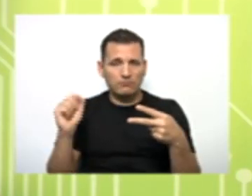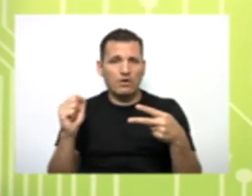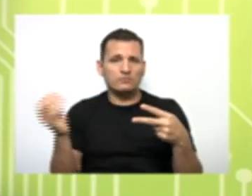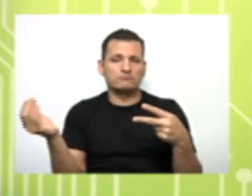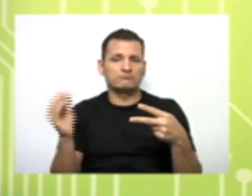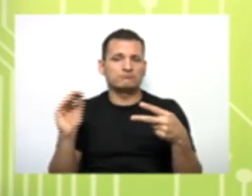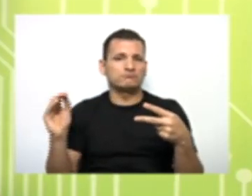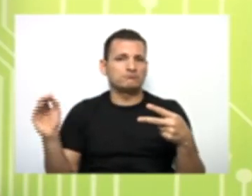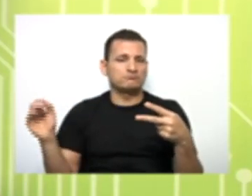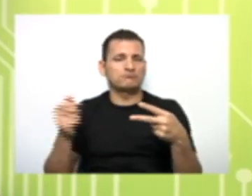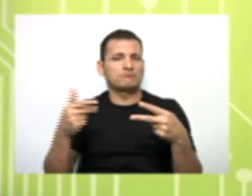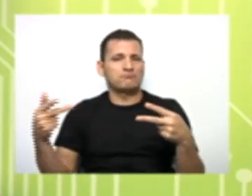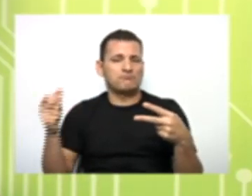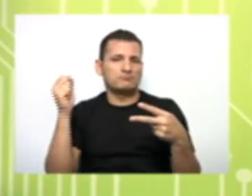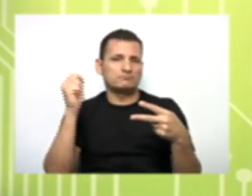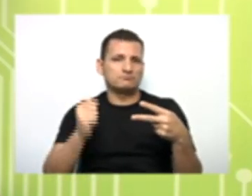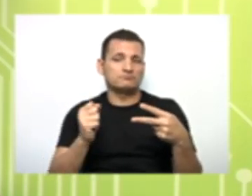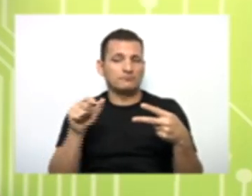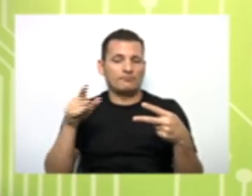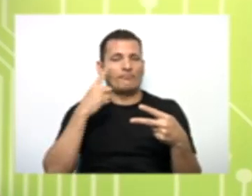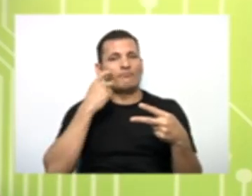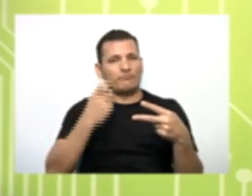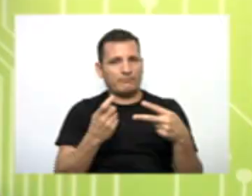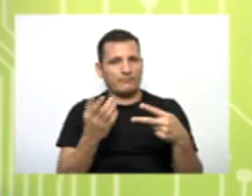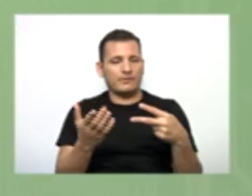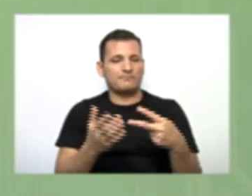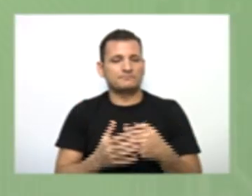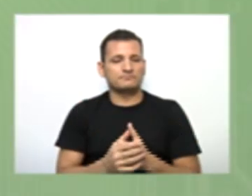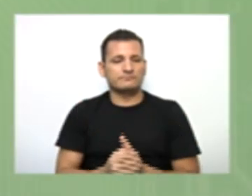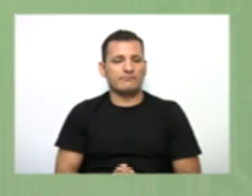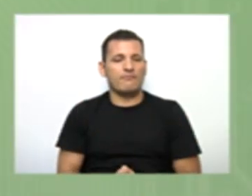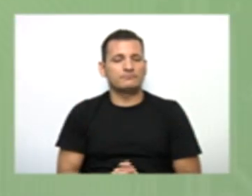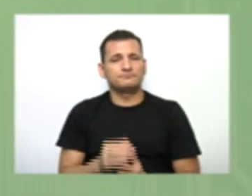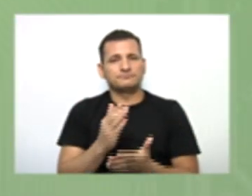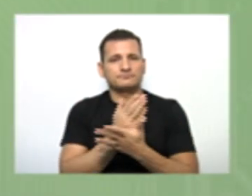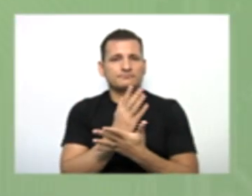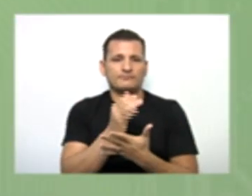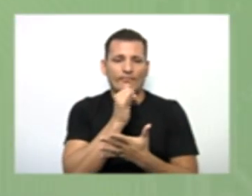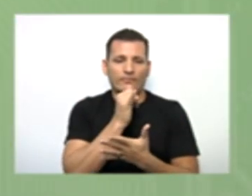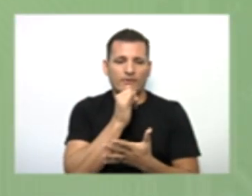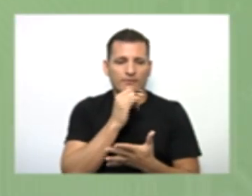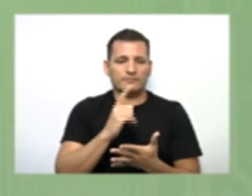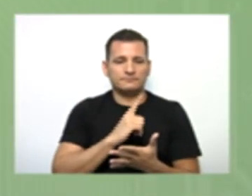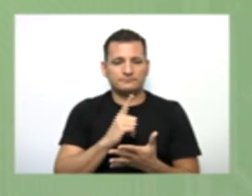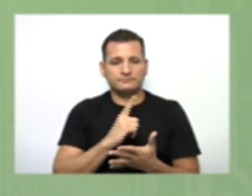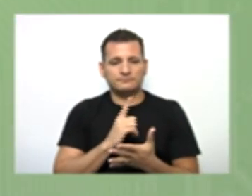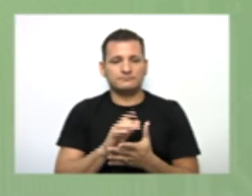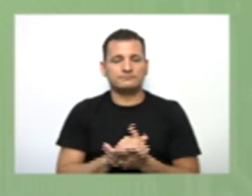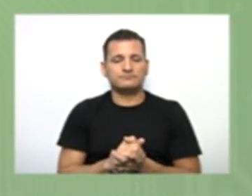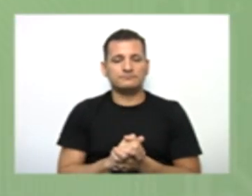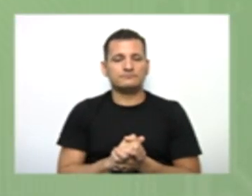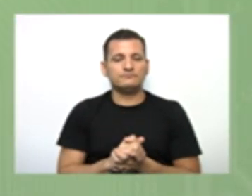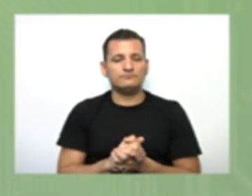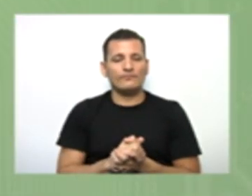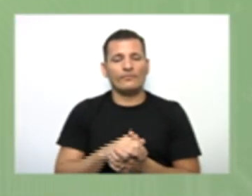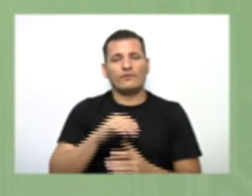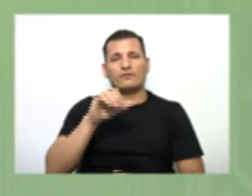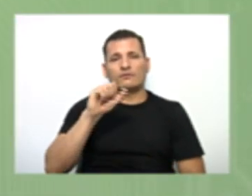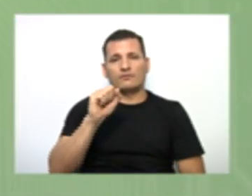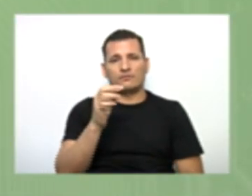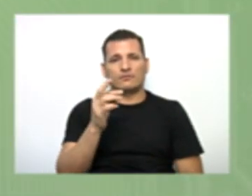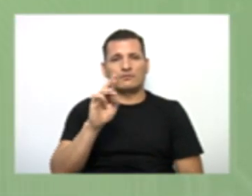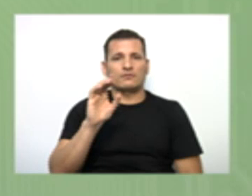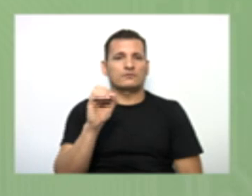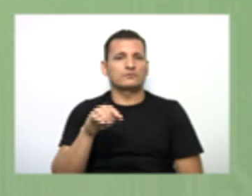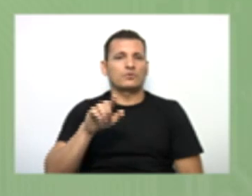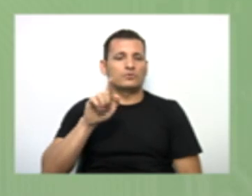escrever mais coisa, certo? Então, isso é interessante. Aqui eu tenho alguns exemplos de tags em linha. O strong,